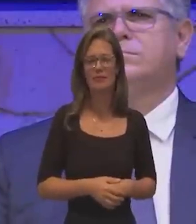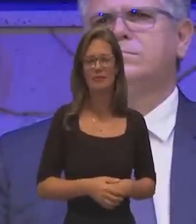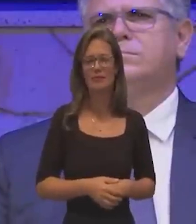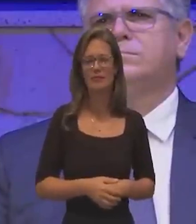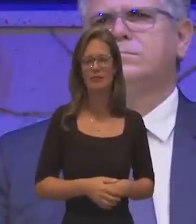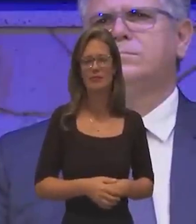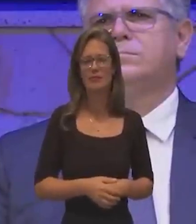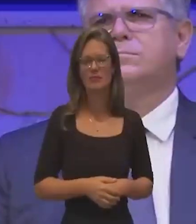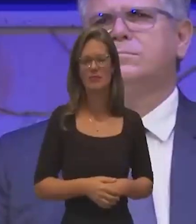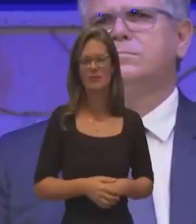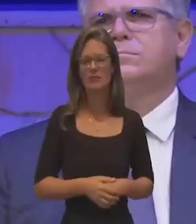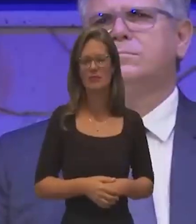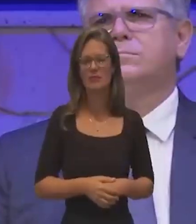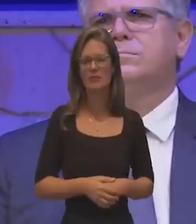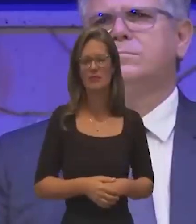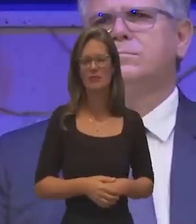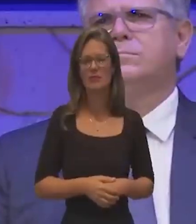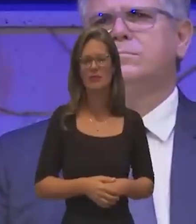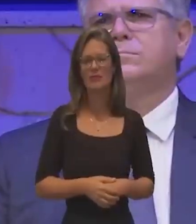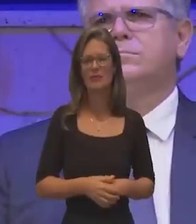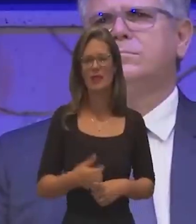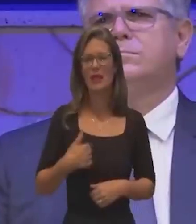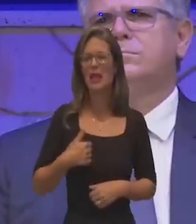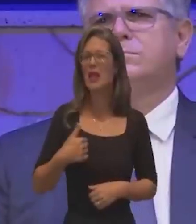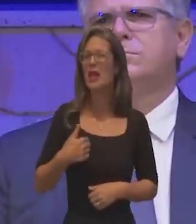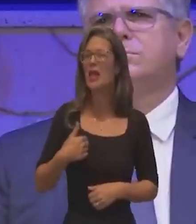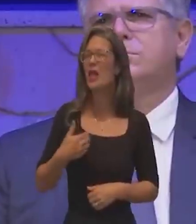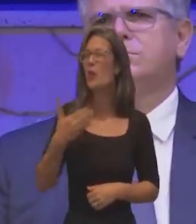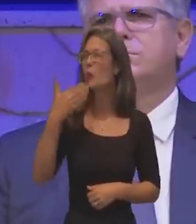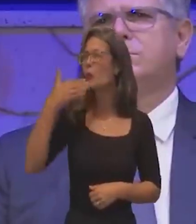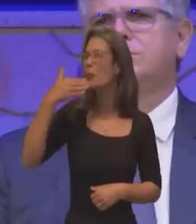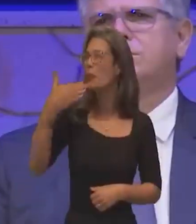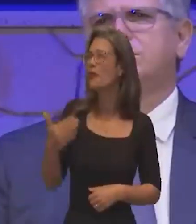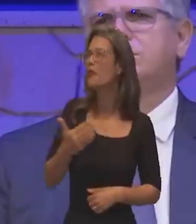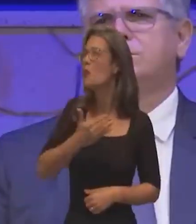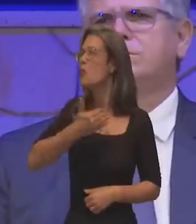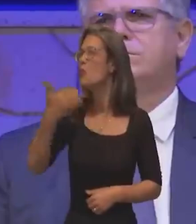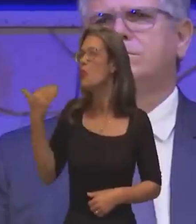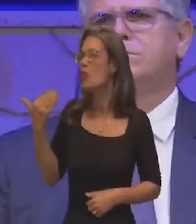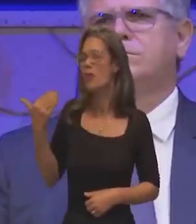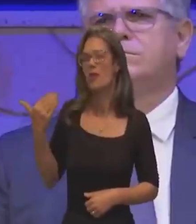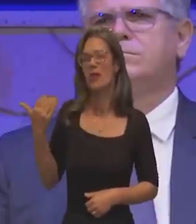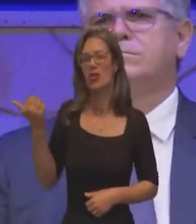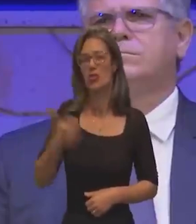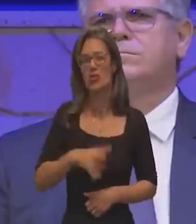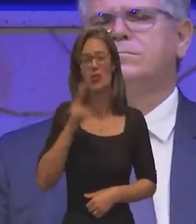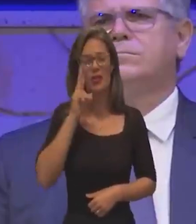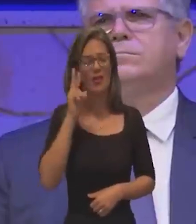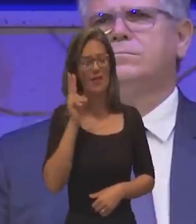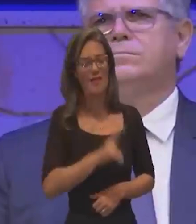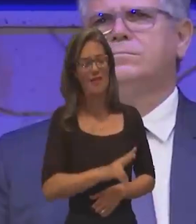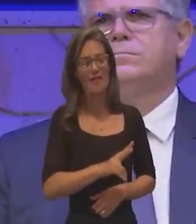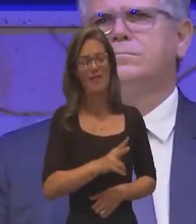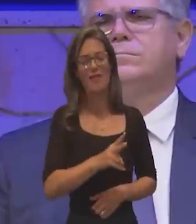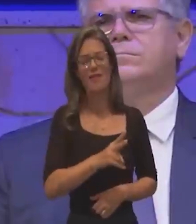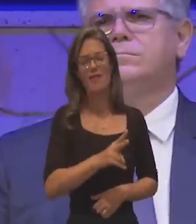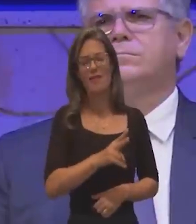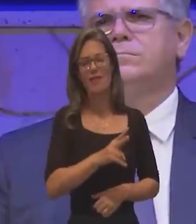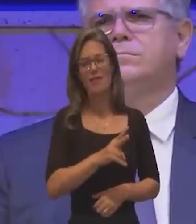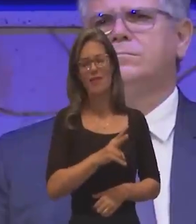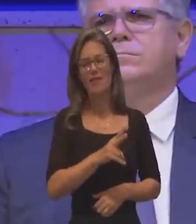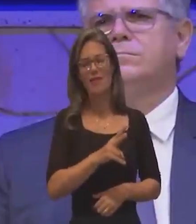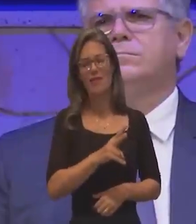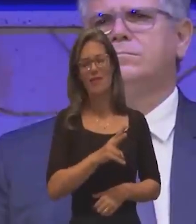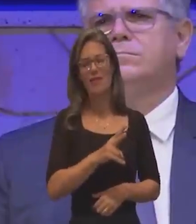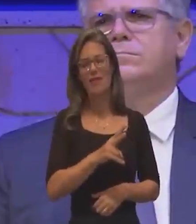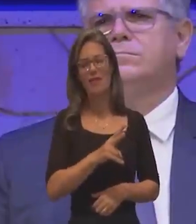Pastor, eu preferiria morrer do que assistir em uma plateia